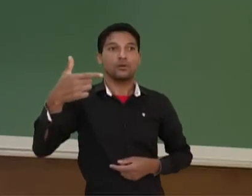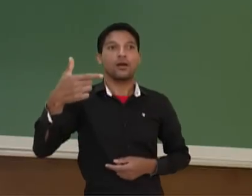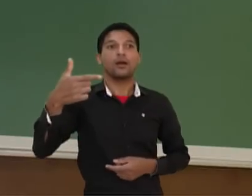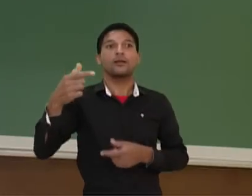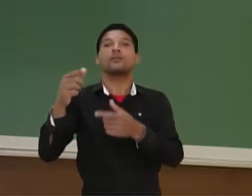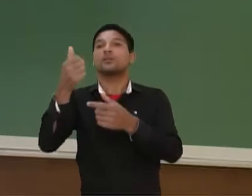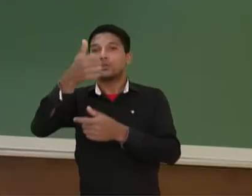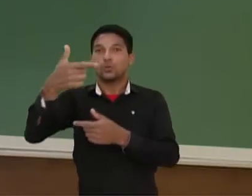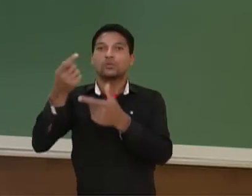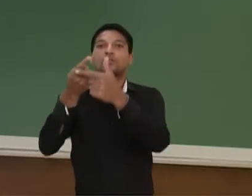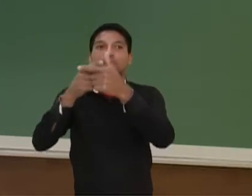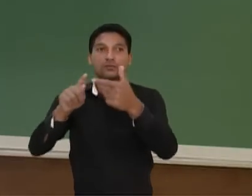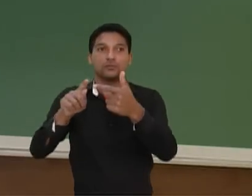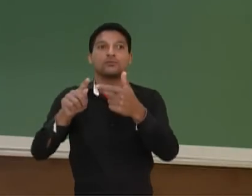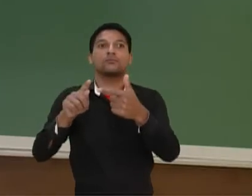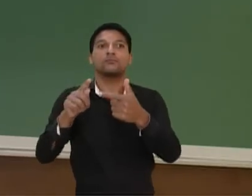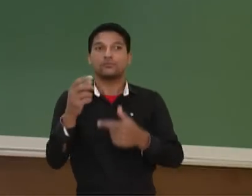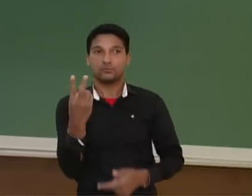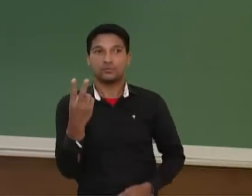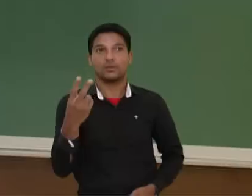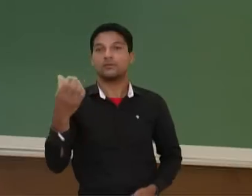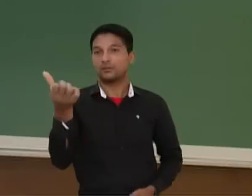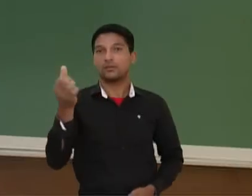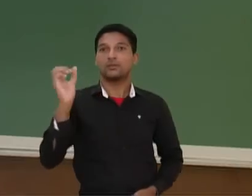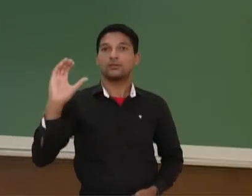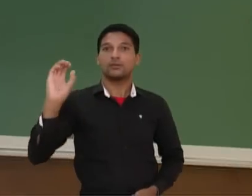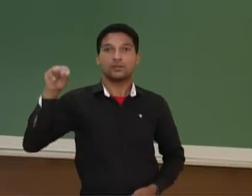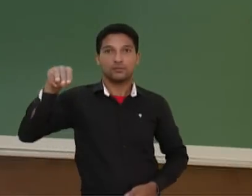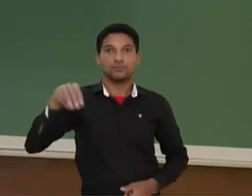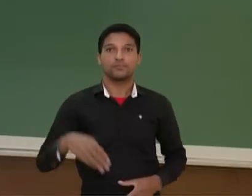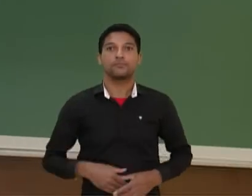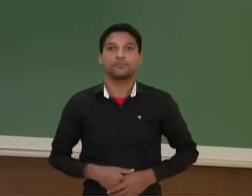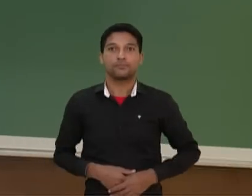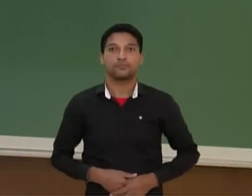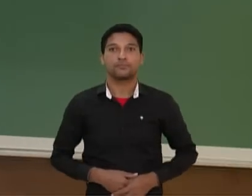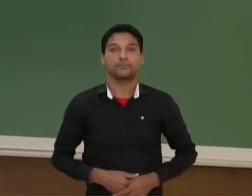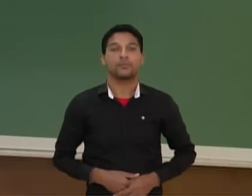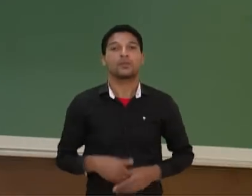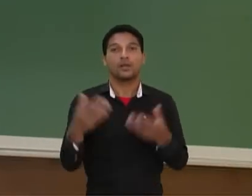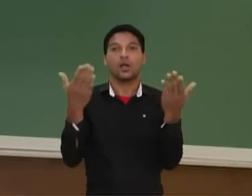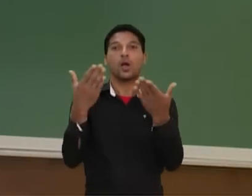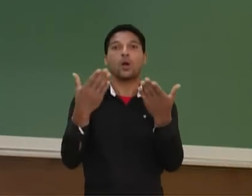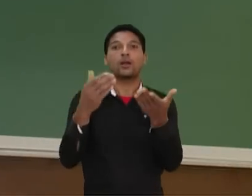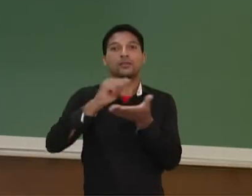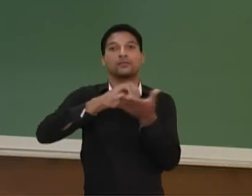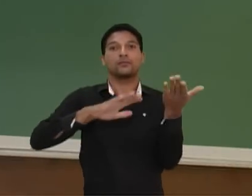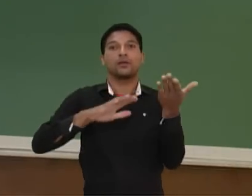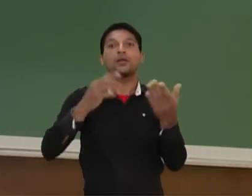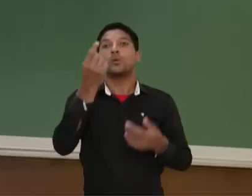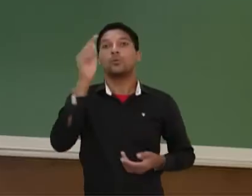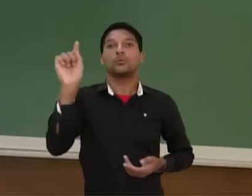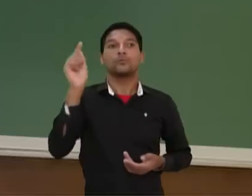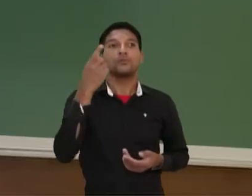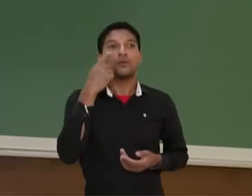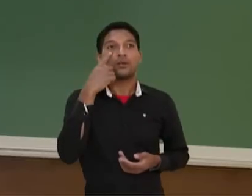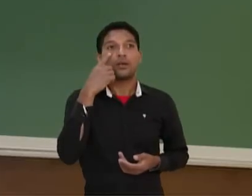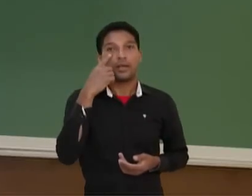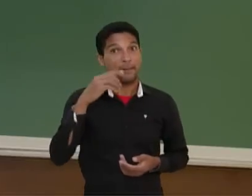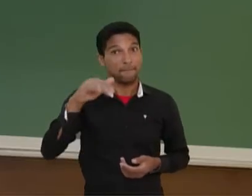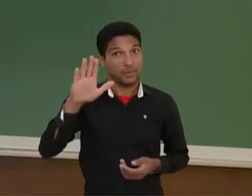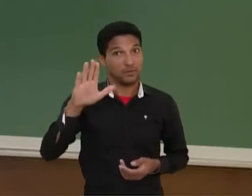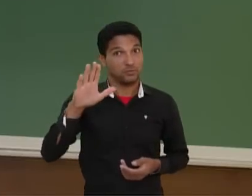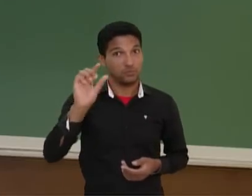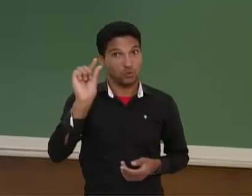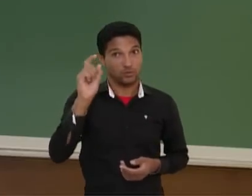centímetros. Beleza? Vamos agora para o último exercício da aula de hoje. Confere lá comigo. Esse exercício é mais